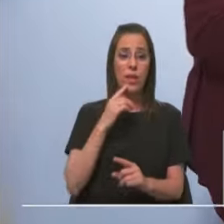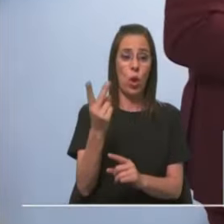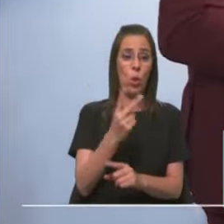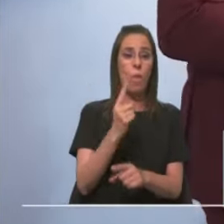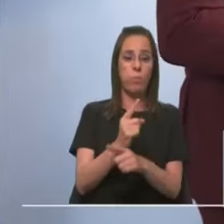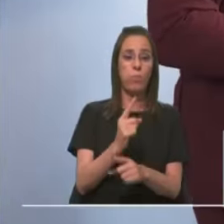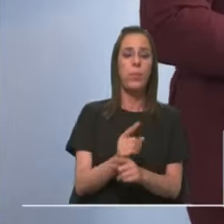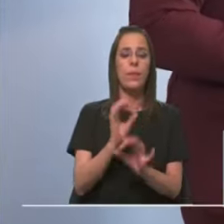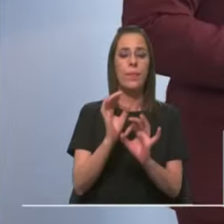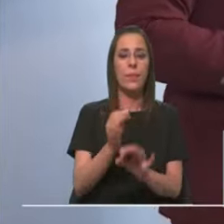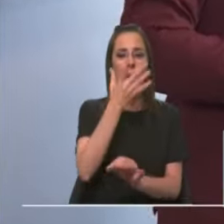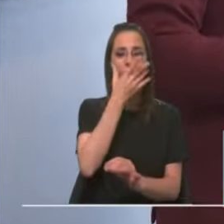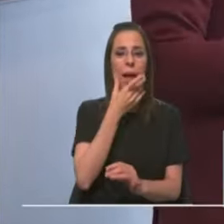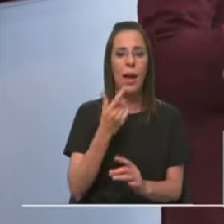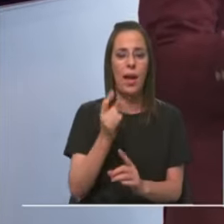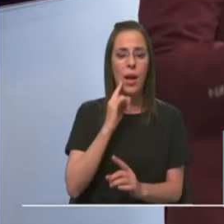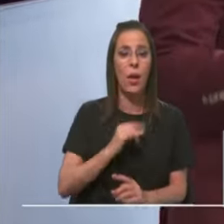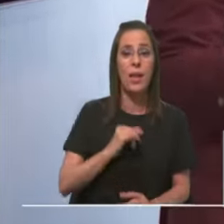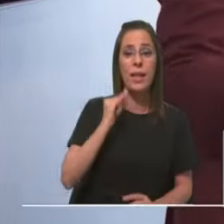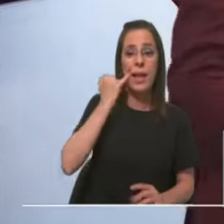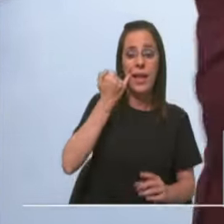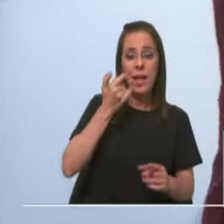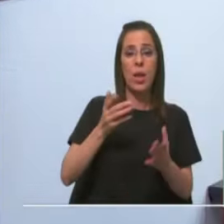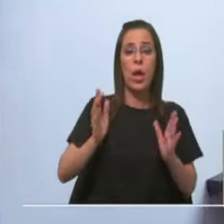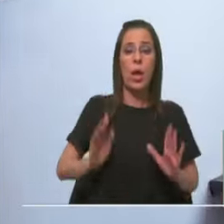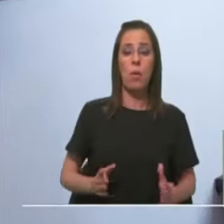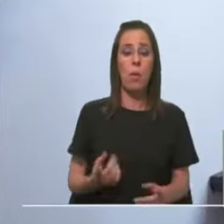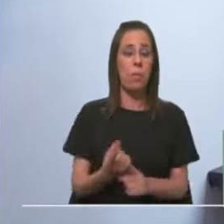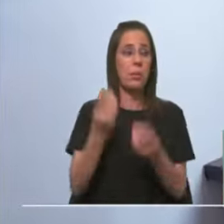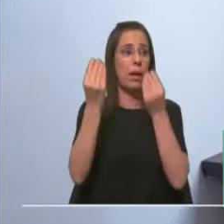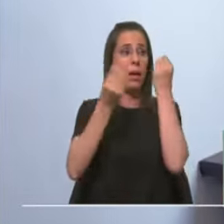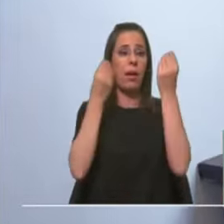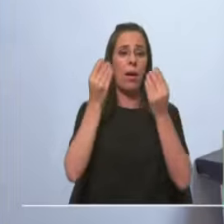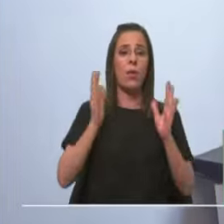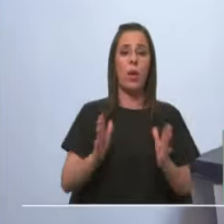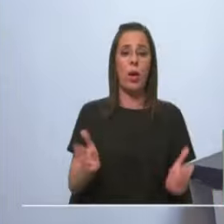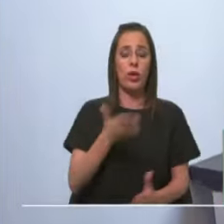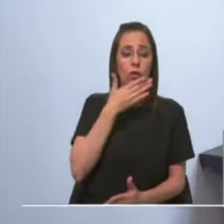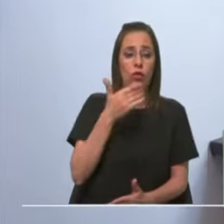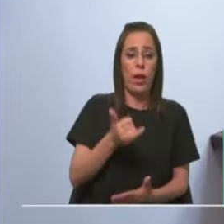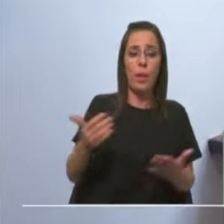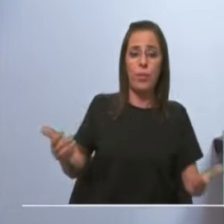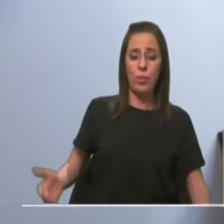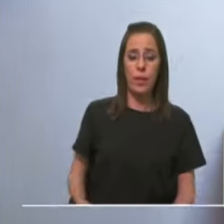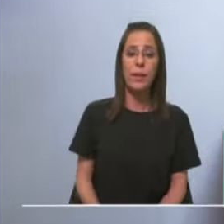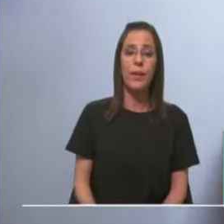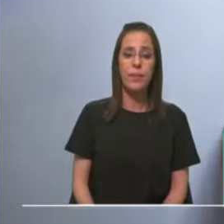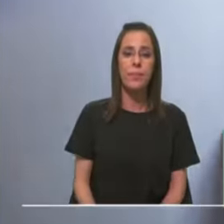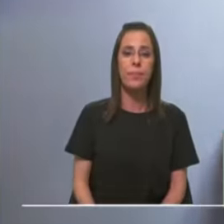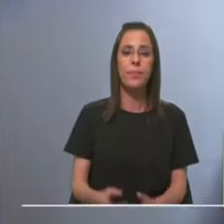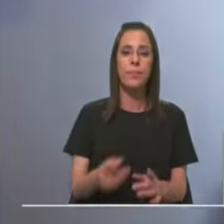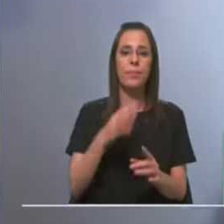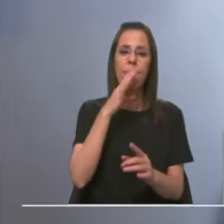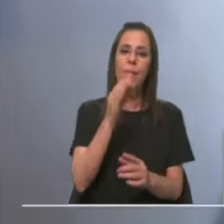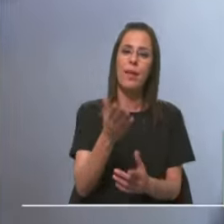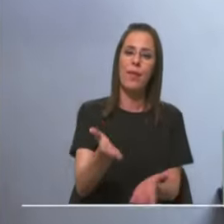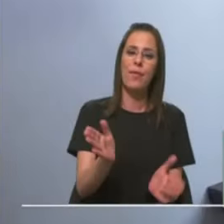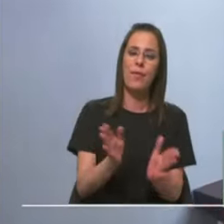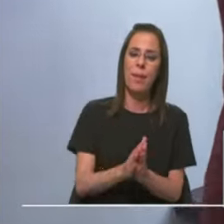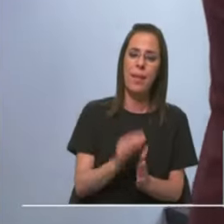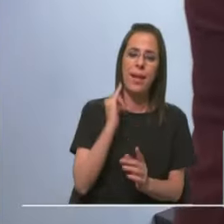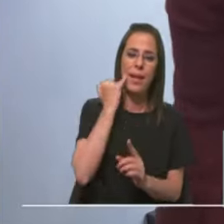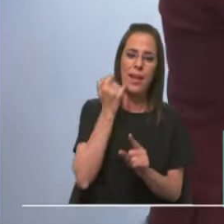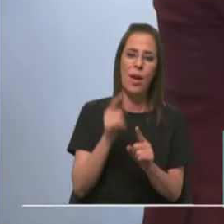as Mafaldas tratam da beleza da nossa Diana, se bem que ela não precisa de muito tratamento, porque ela já é bonita por natureza. Temos aqui a família da